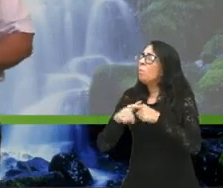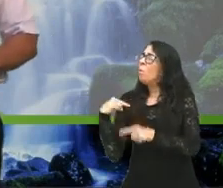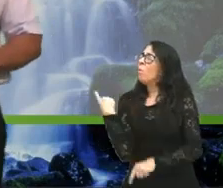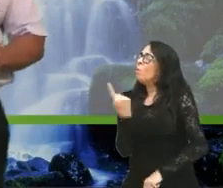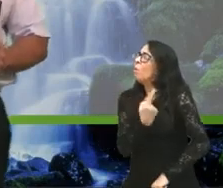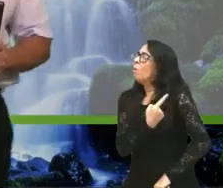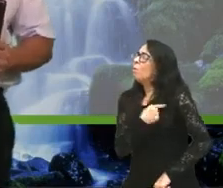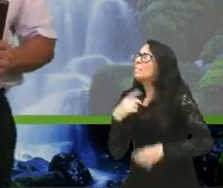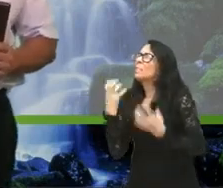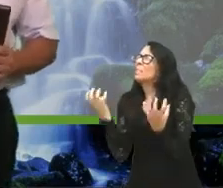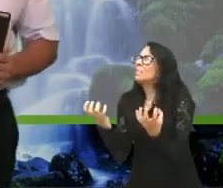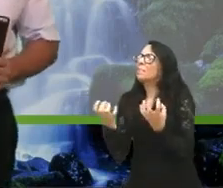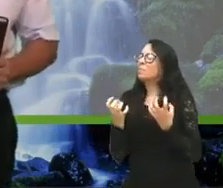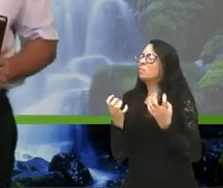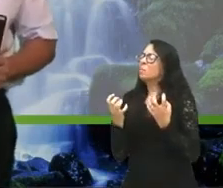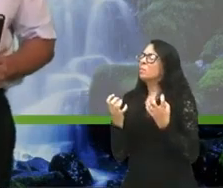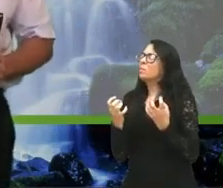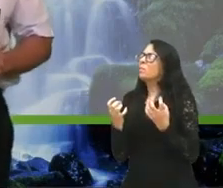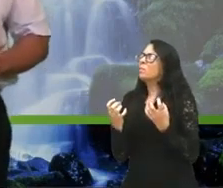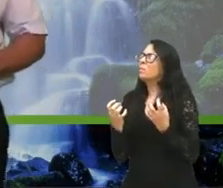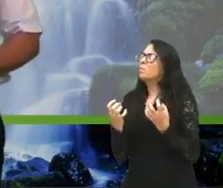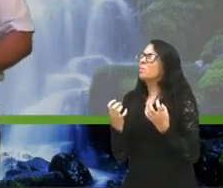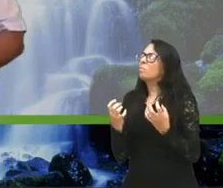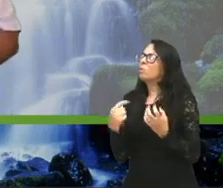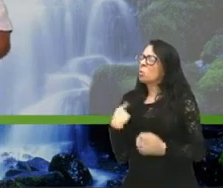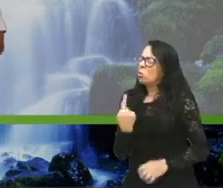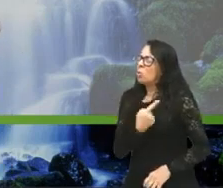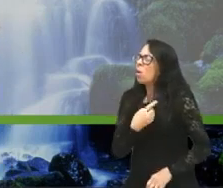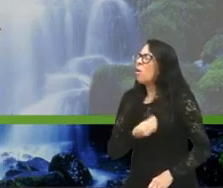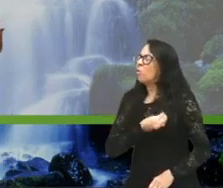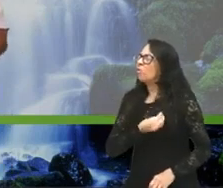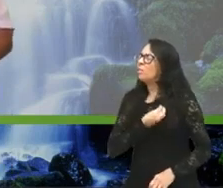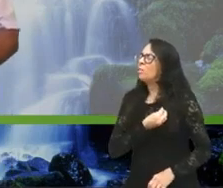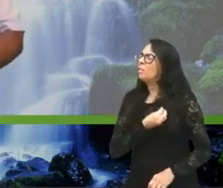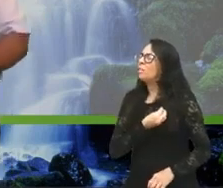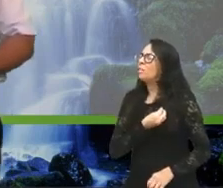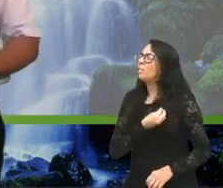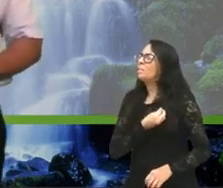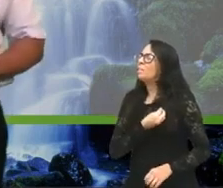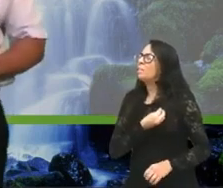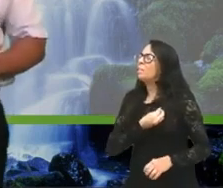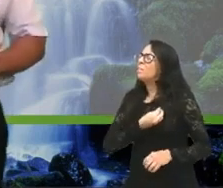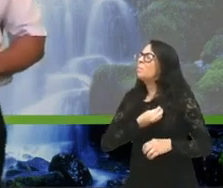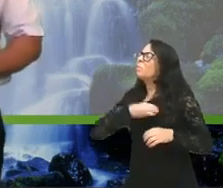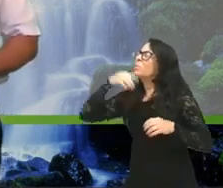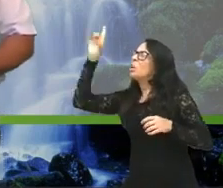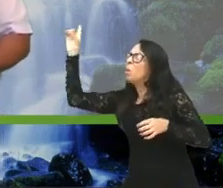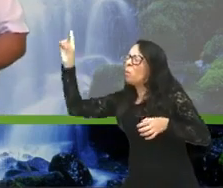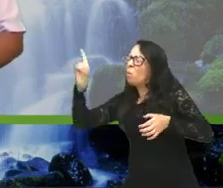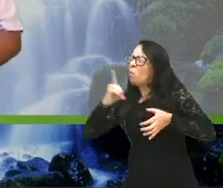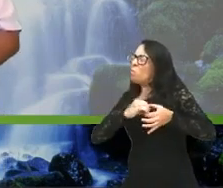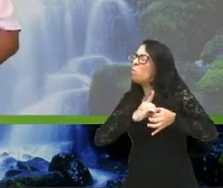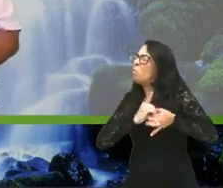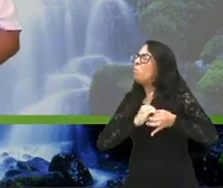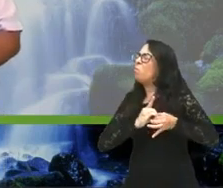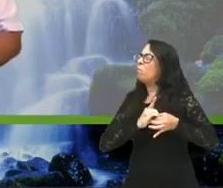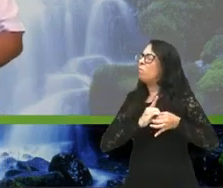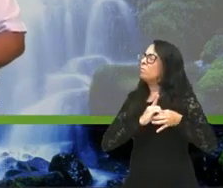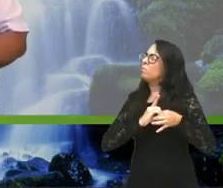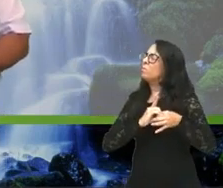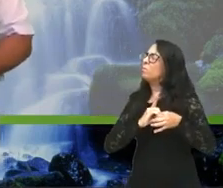Tua soberana vontade. Deus, poderoso Tu és em fazer, ó Deus,